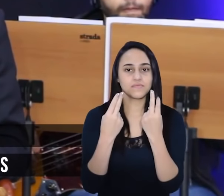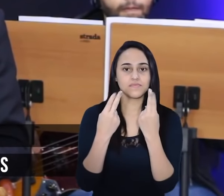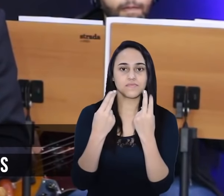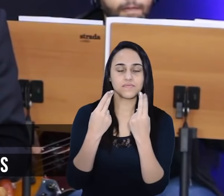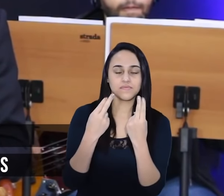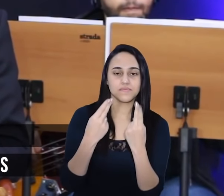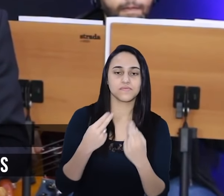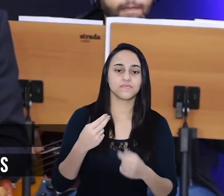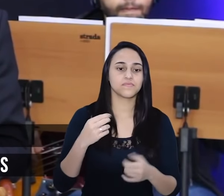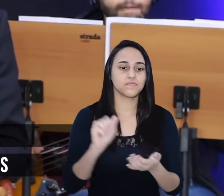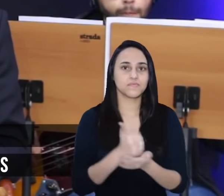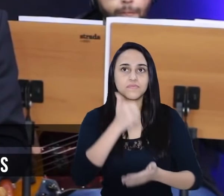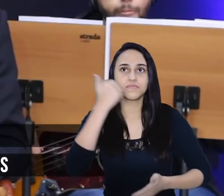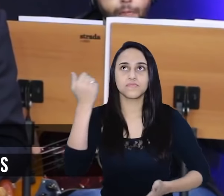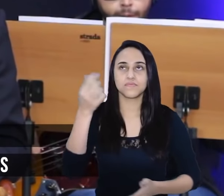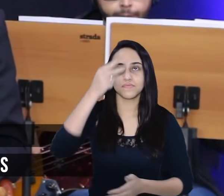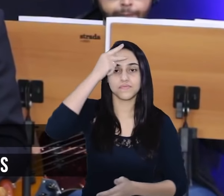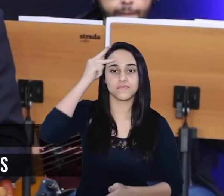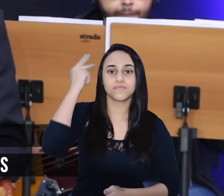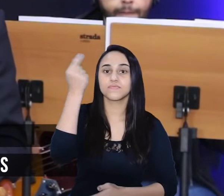como foi nos primeiros